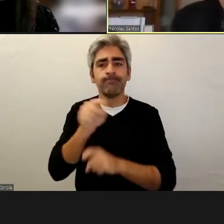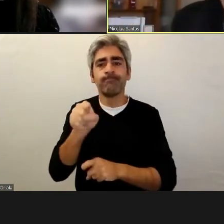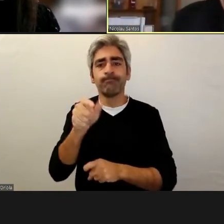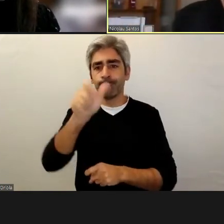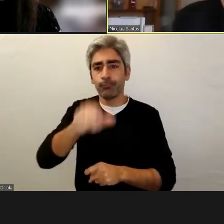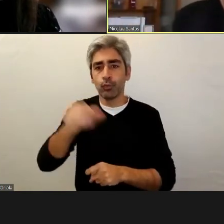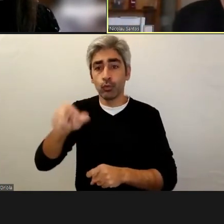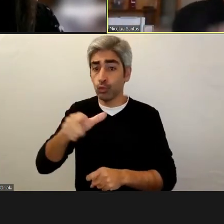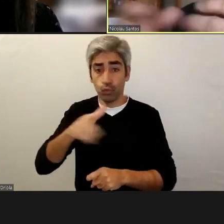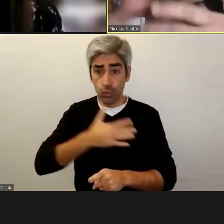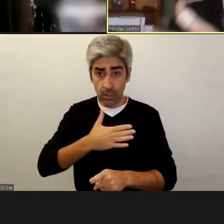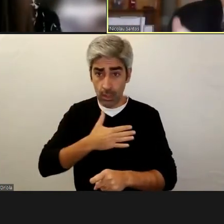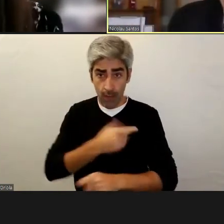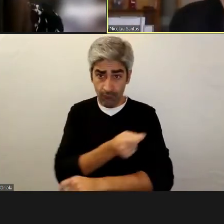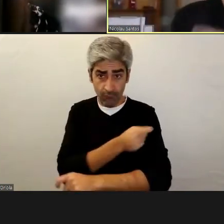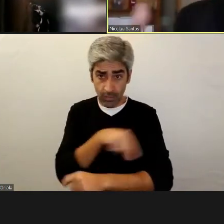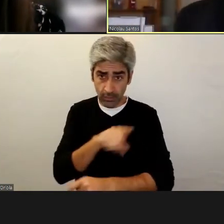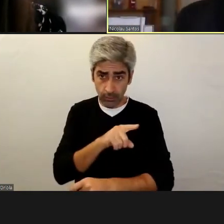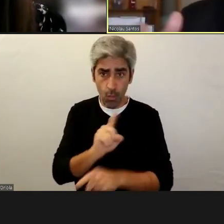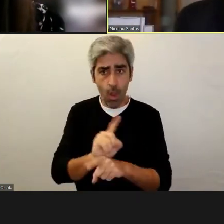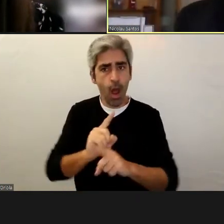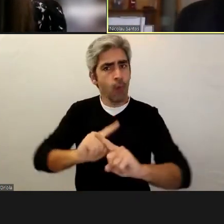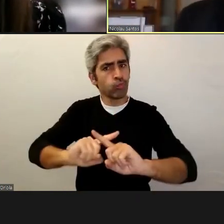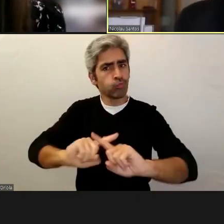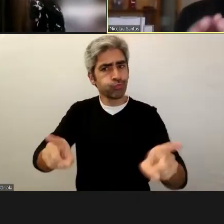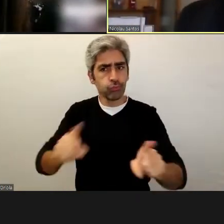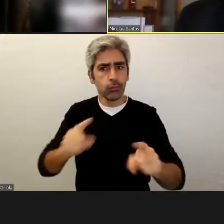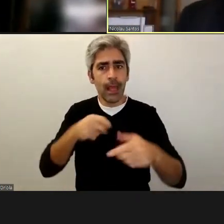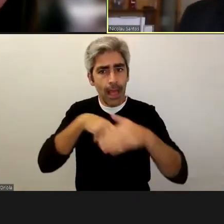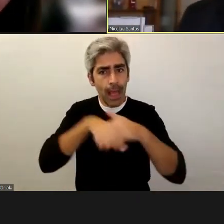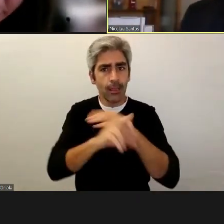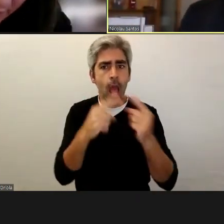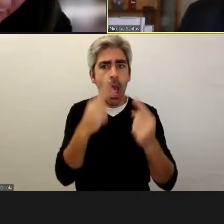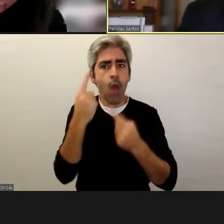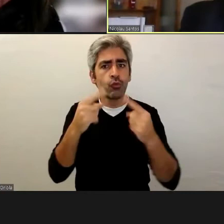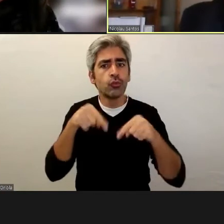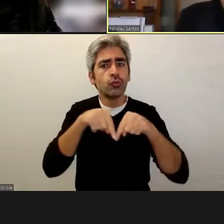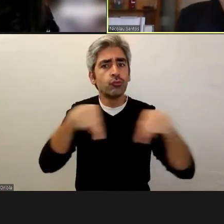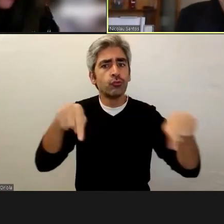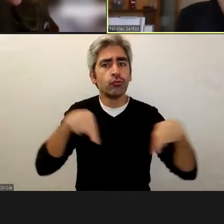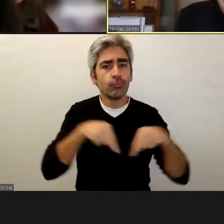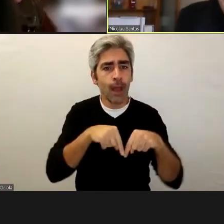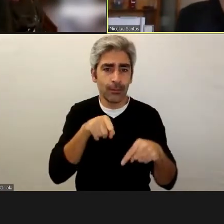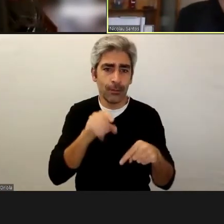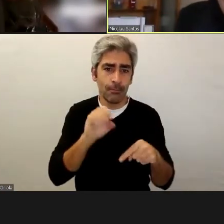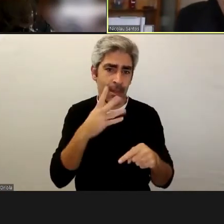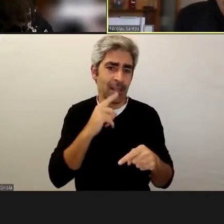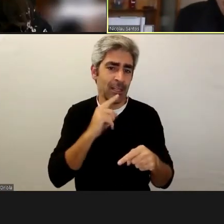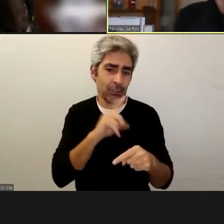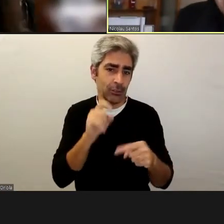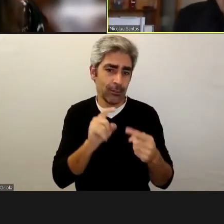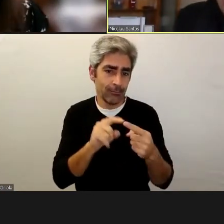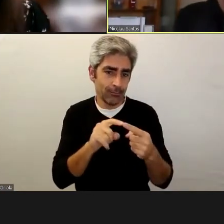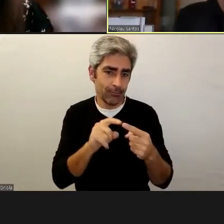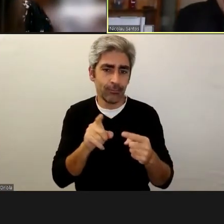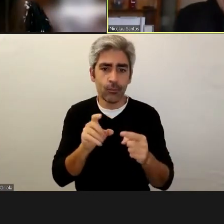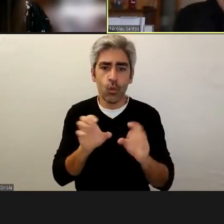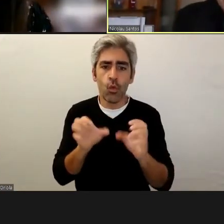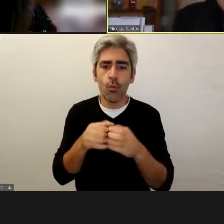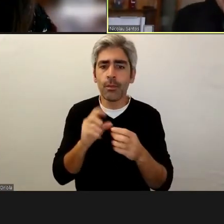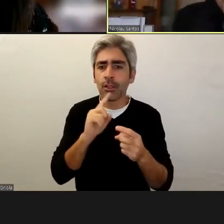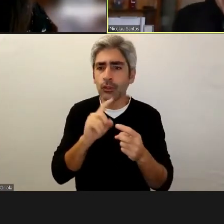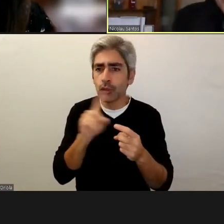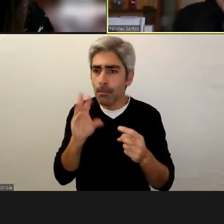querem vacinar, proibi-las de entrar em certos locais, etc. Portanto, esta era uma primeira questão. Eu ia colocar um grupo de 3